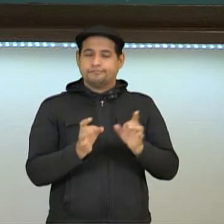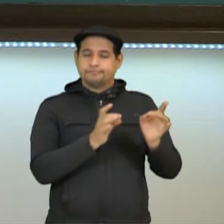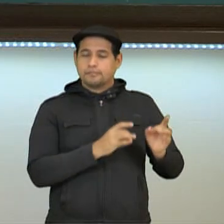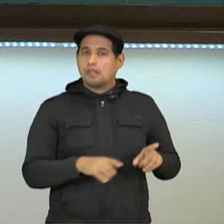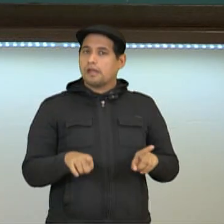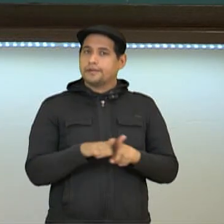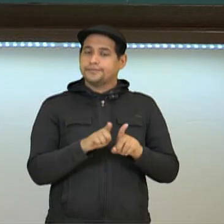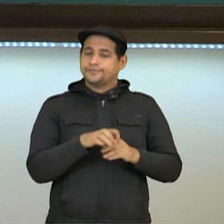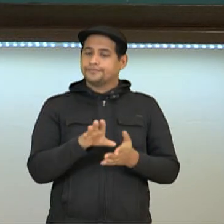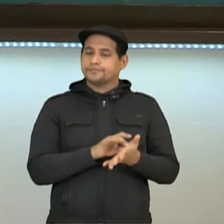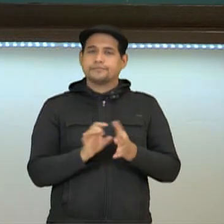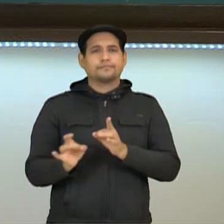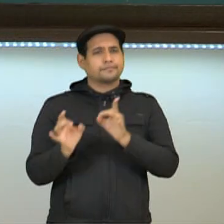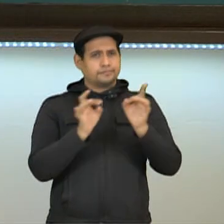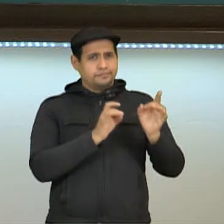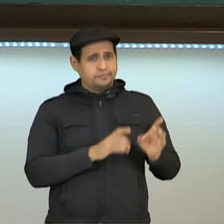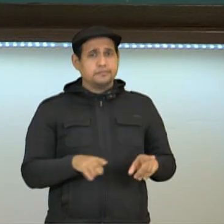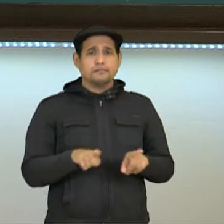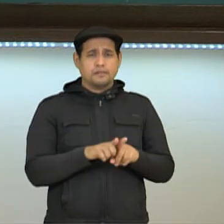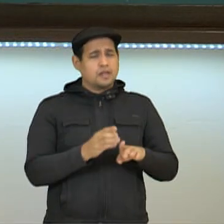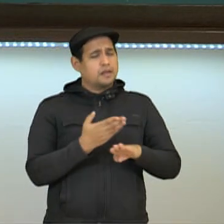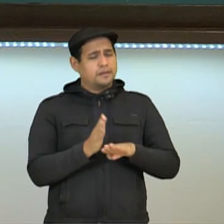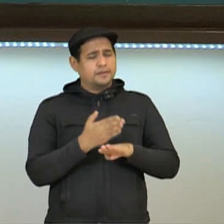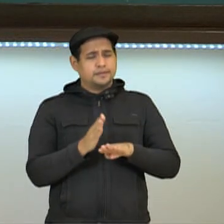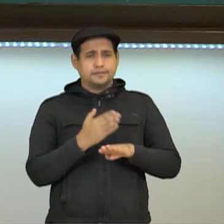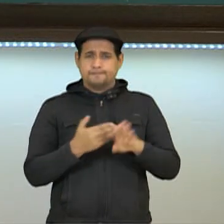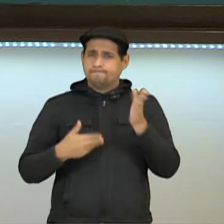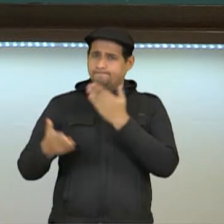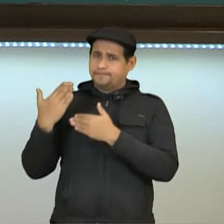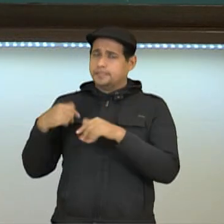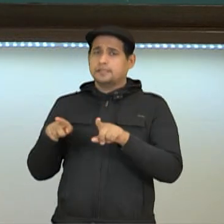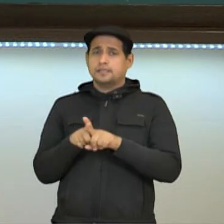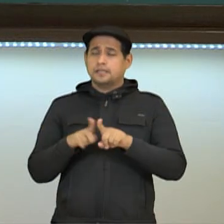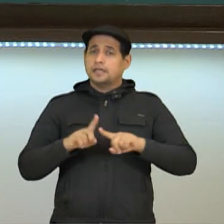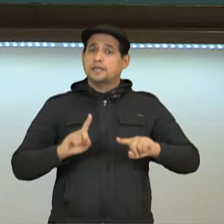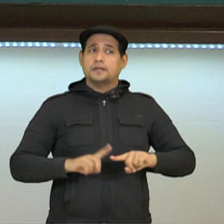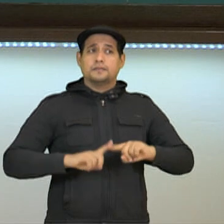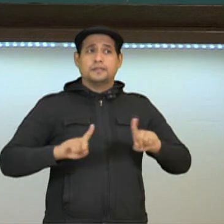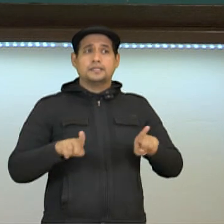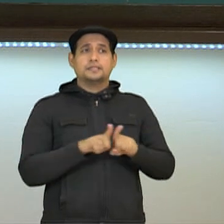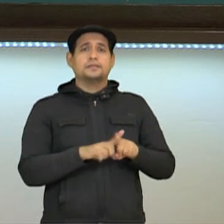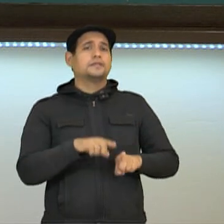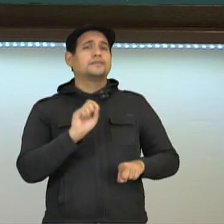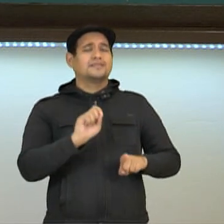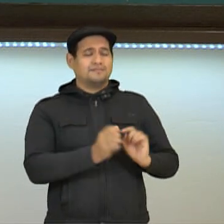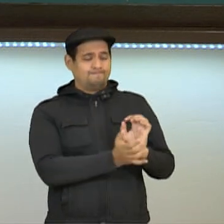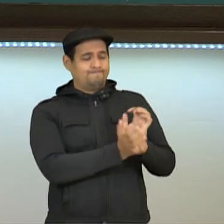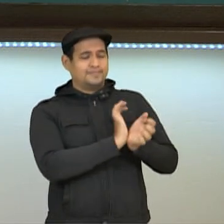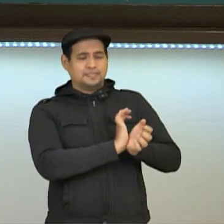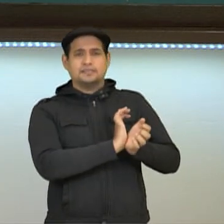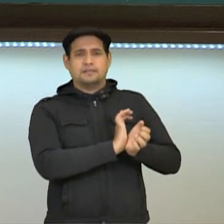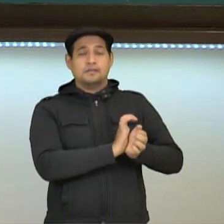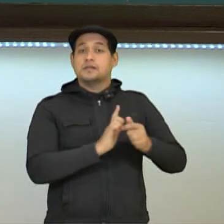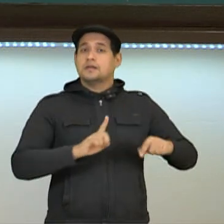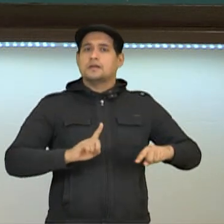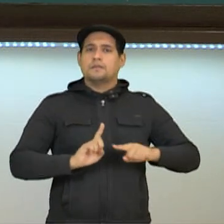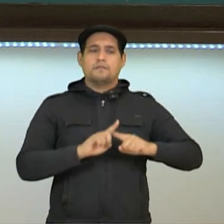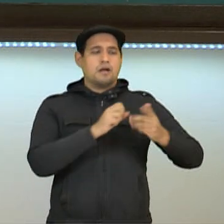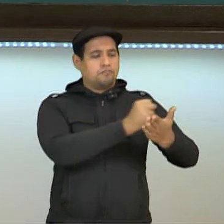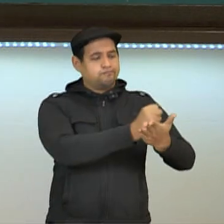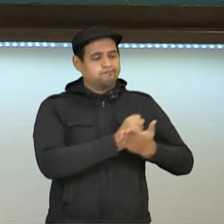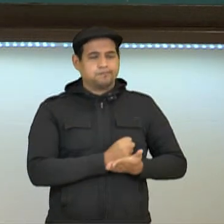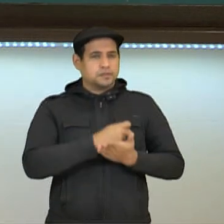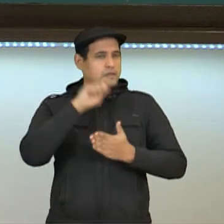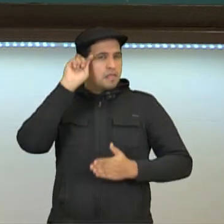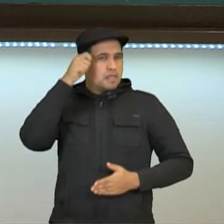desse modelo de comércio que era praticado naquele momento, né? Além da escravidão. Então trazer os